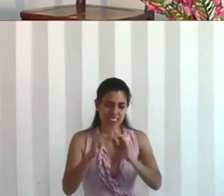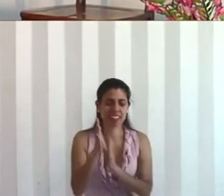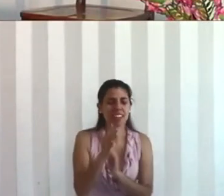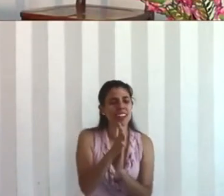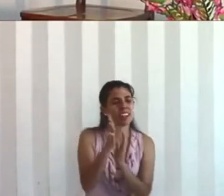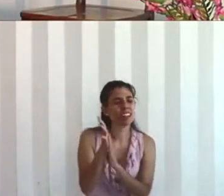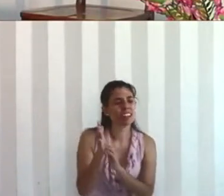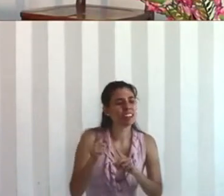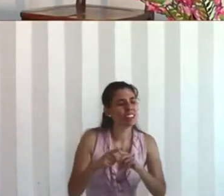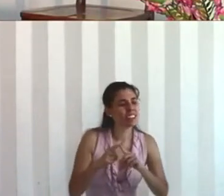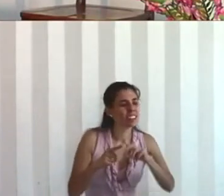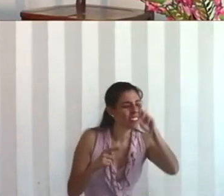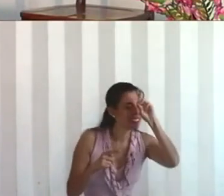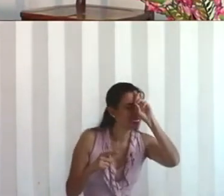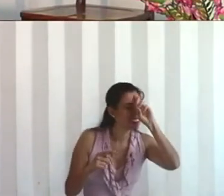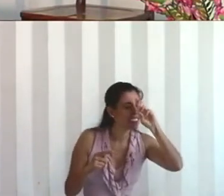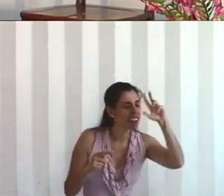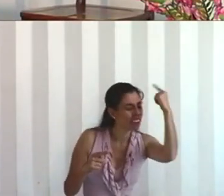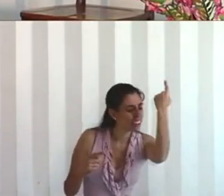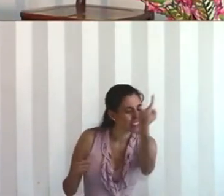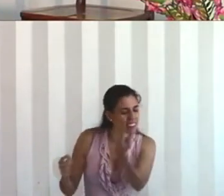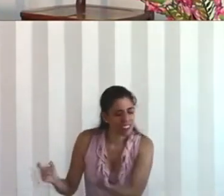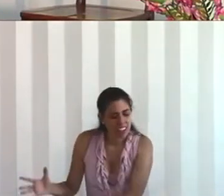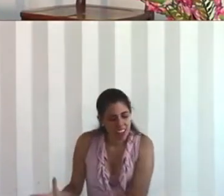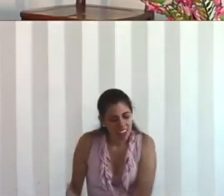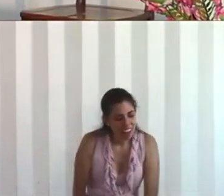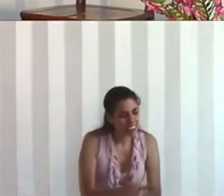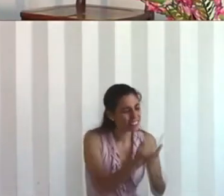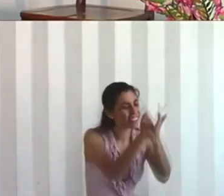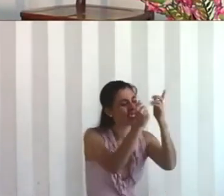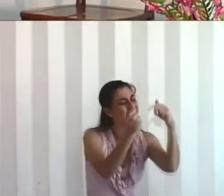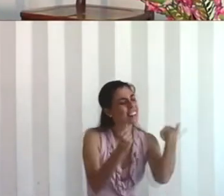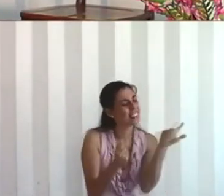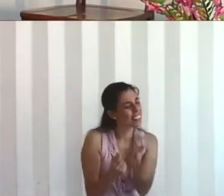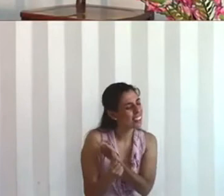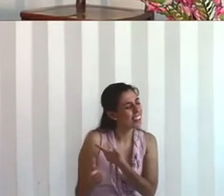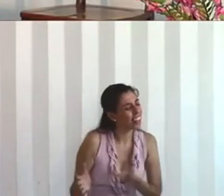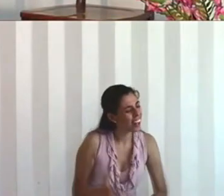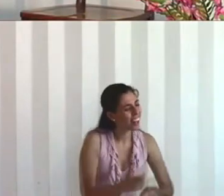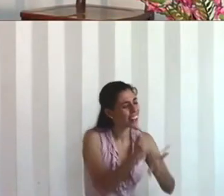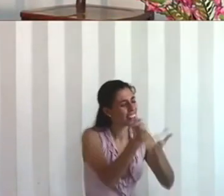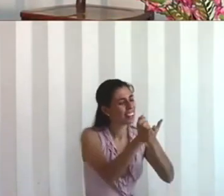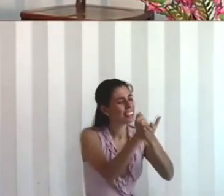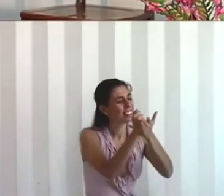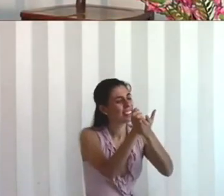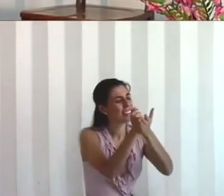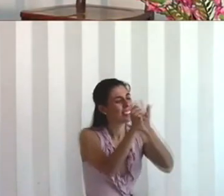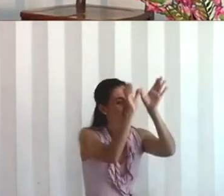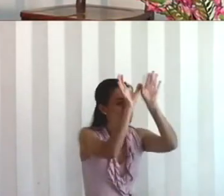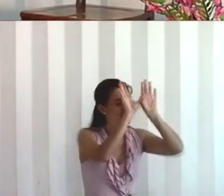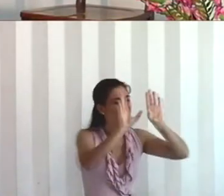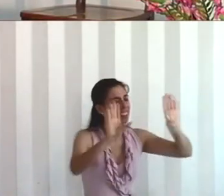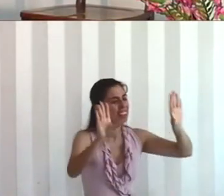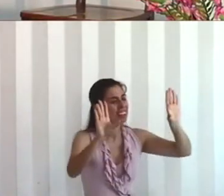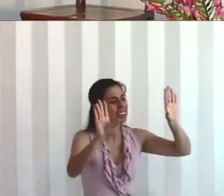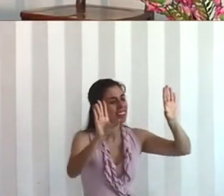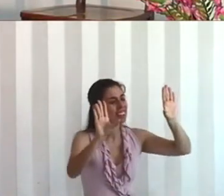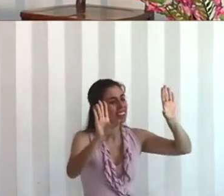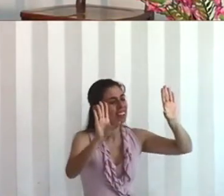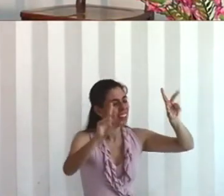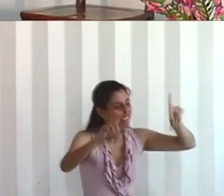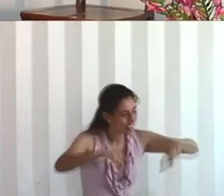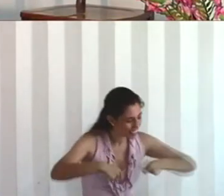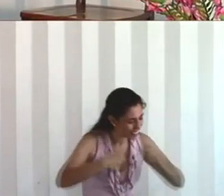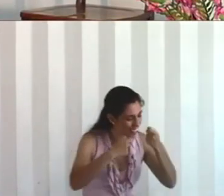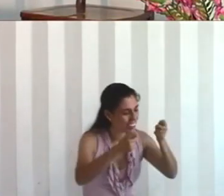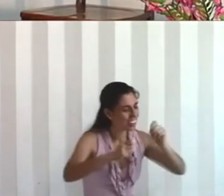do trono, diante do Cordeiro, nós te renderemos glórias, honra e louvor. Muito obrigado, Pai, porque o